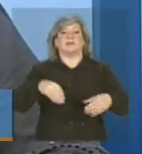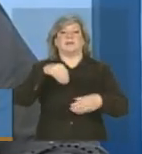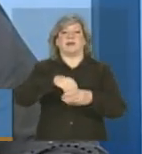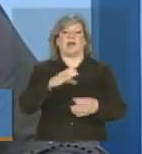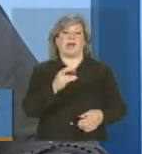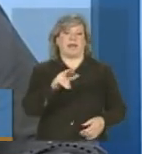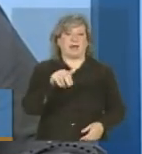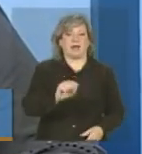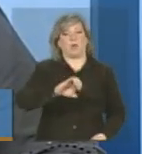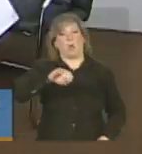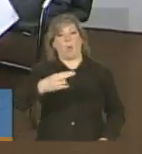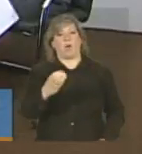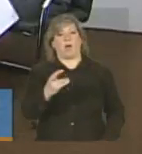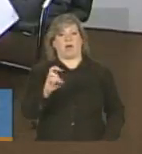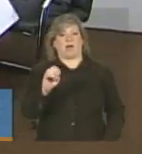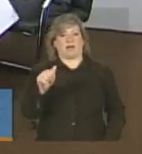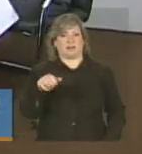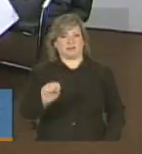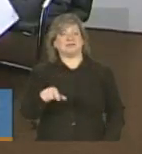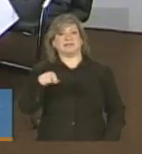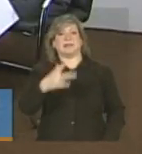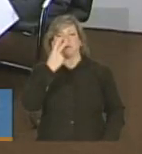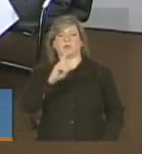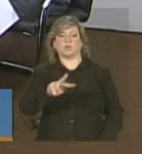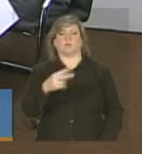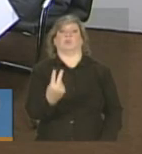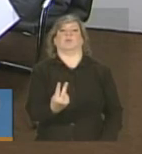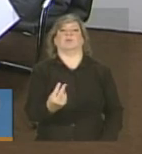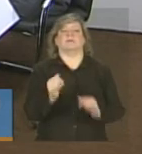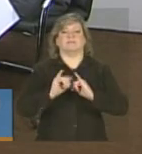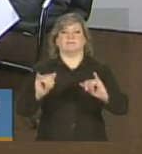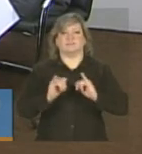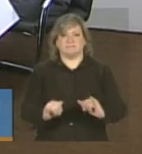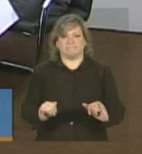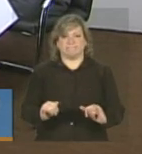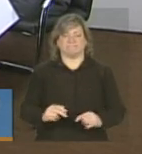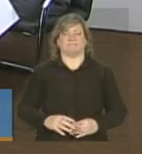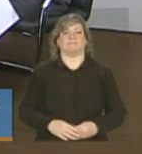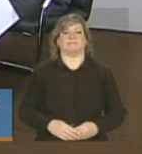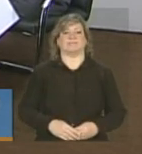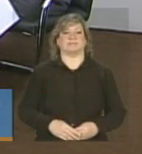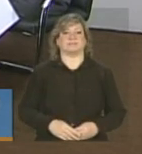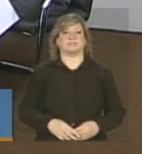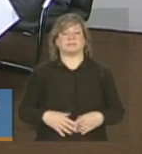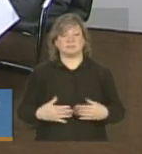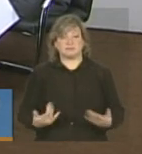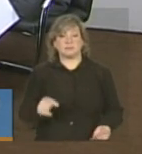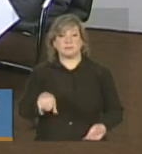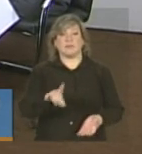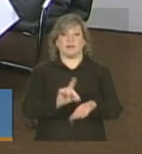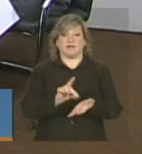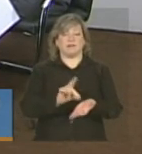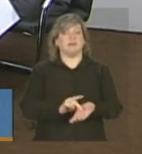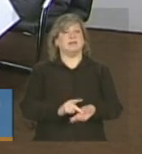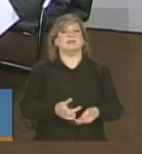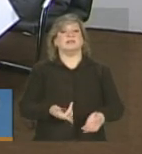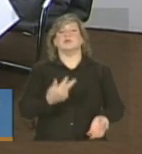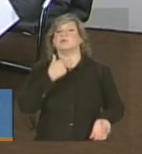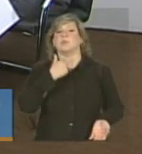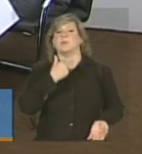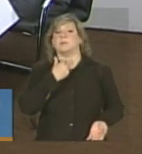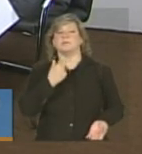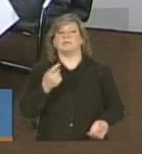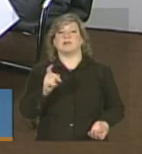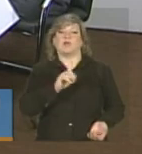ou do CREAS. E isso está dando duplicidade de dados. Na verdade, não era para estar